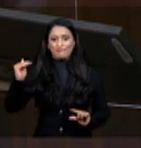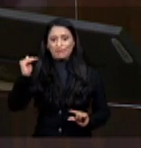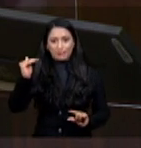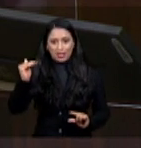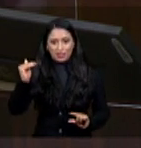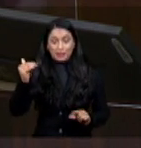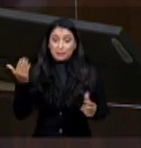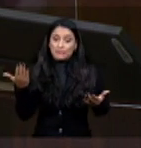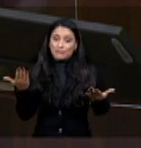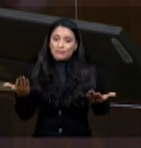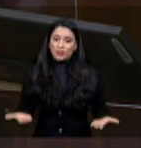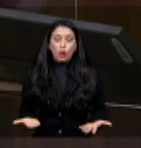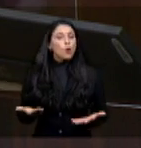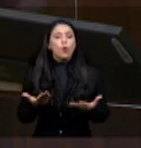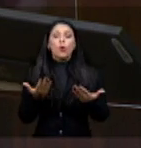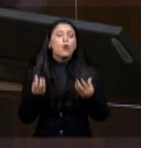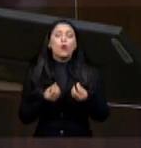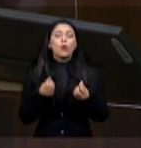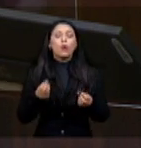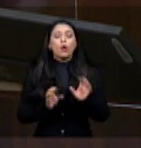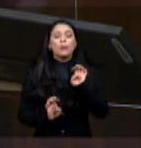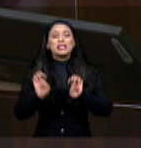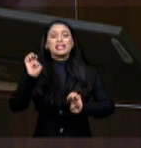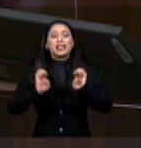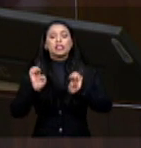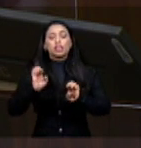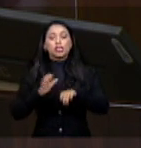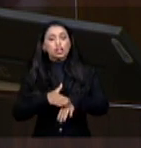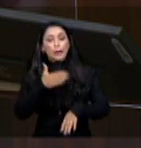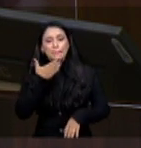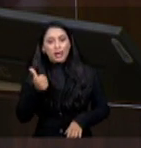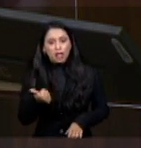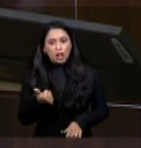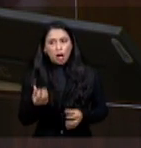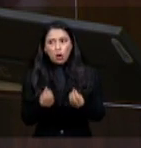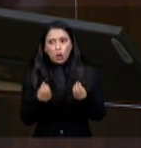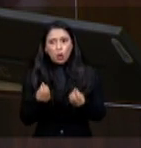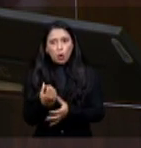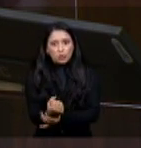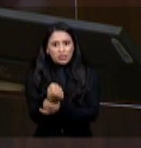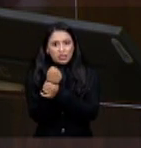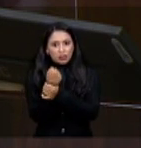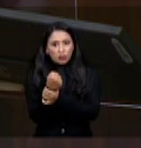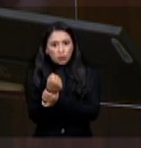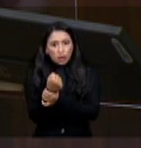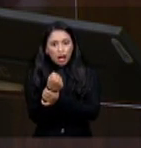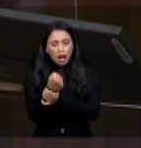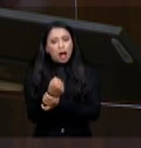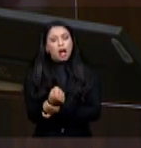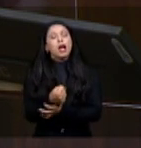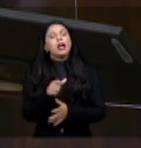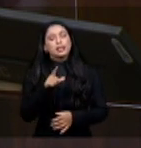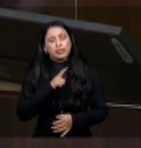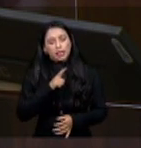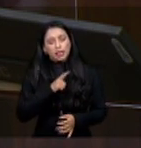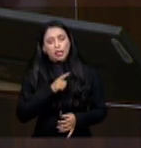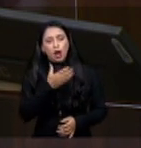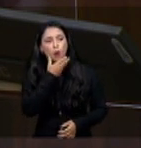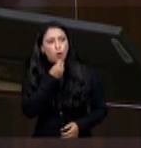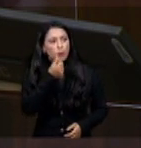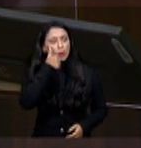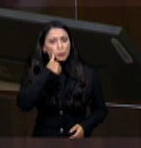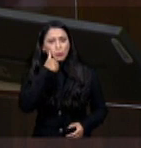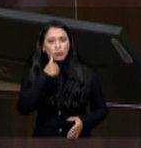direção Então como superar esses dados estatísticos como assegurar igualdade plena de gênero nas admissões